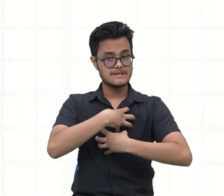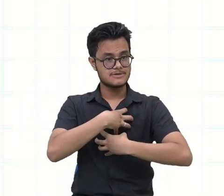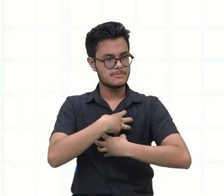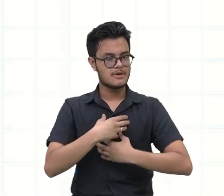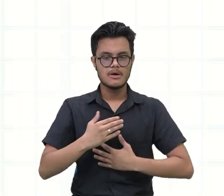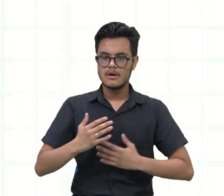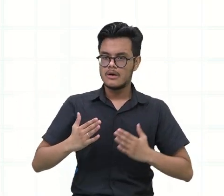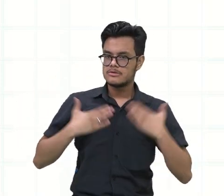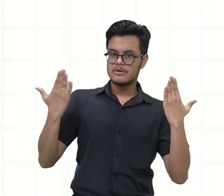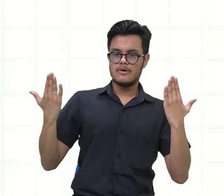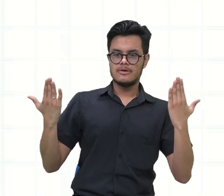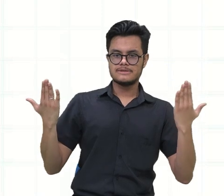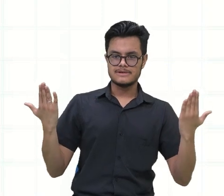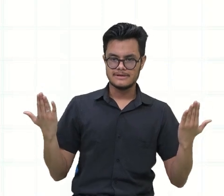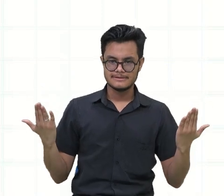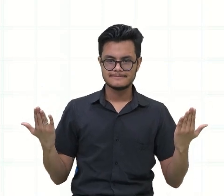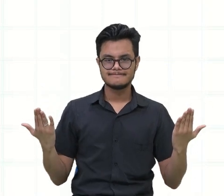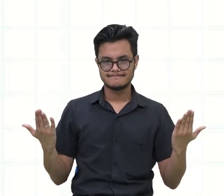surpresa ou de